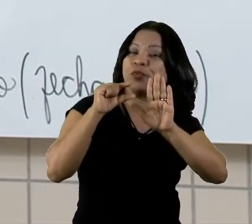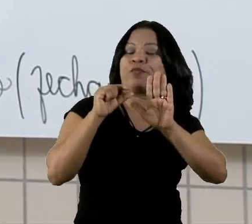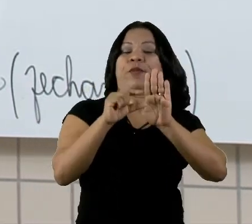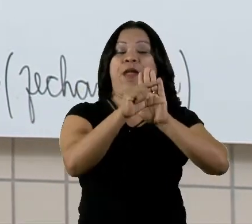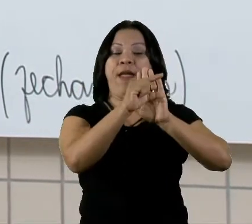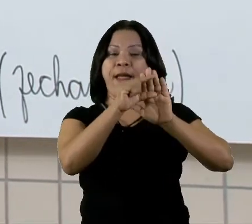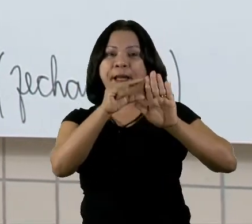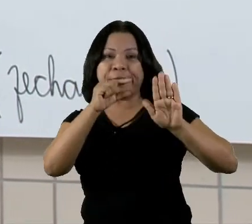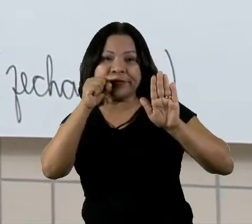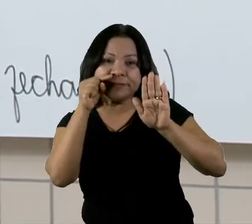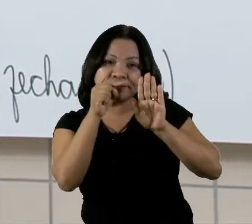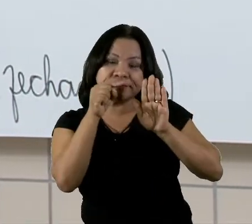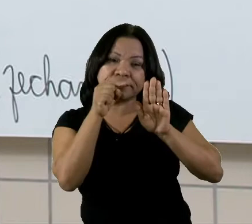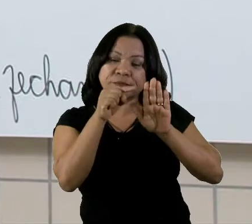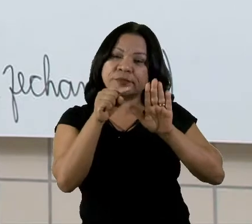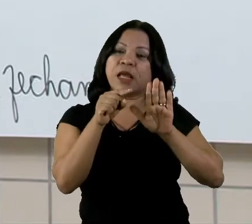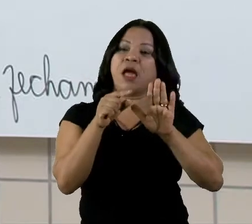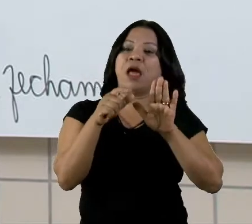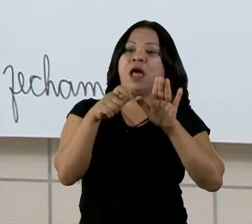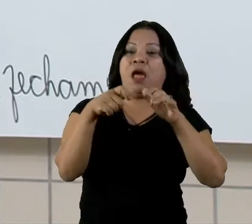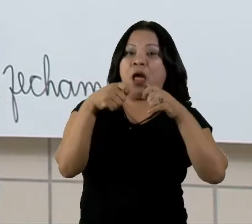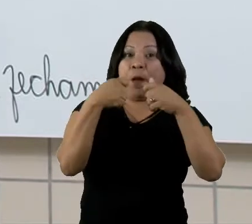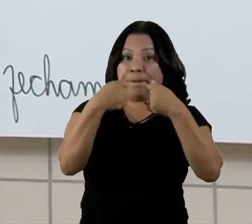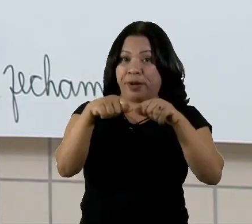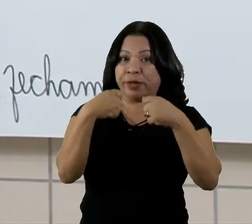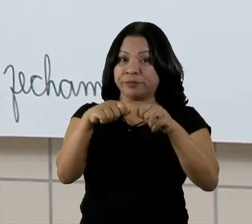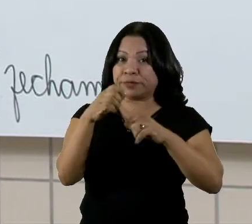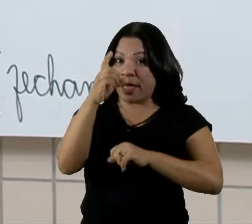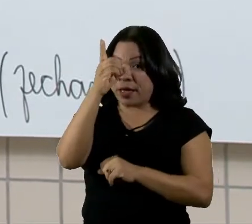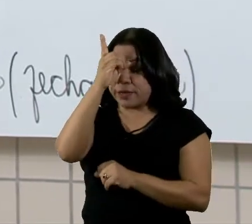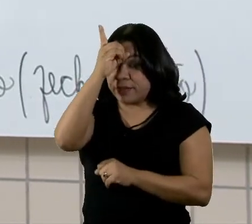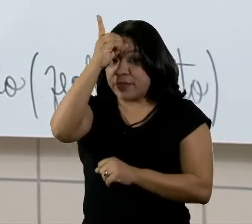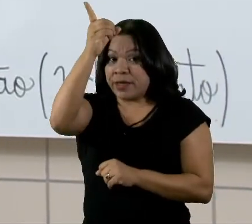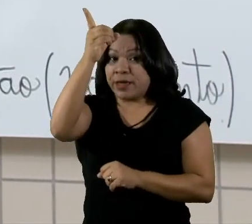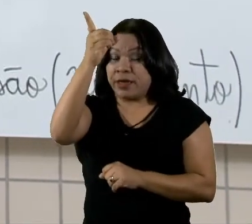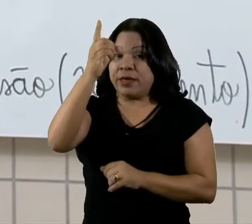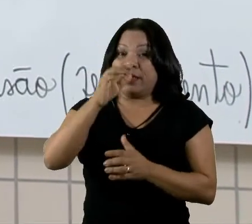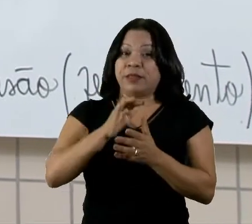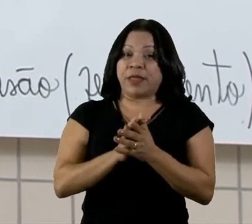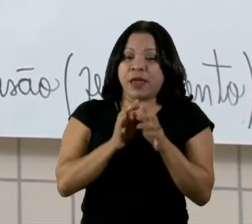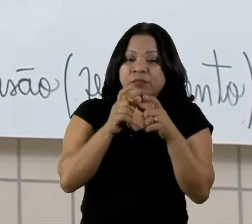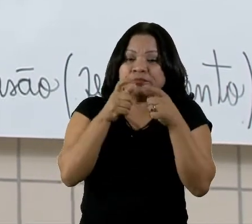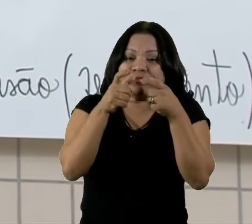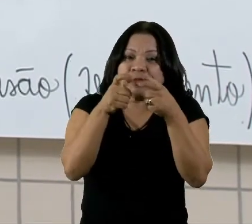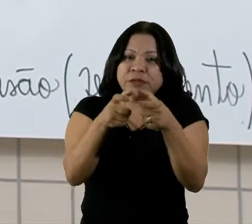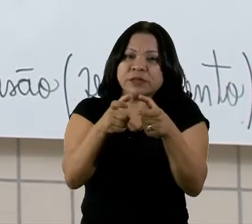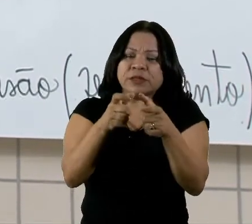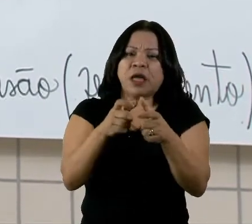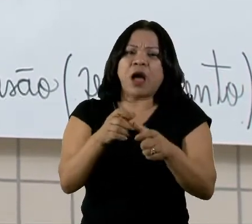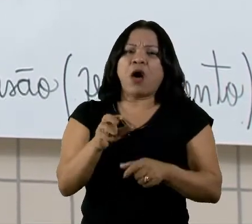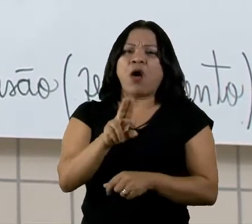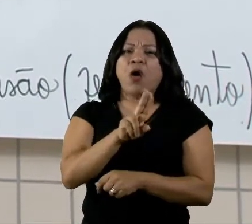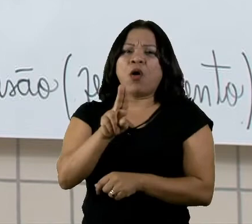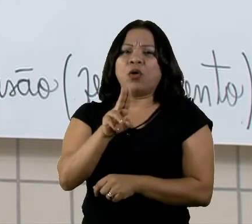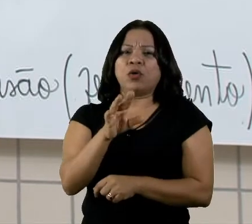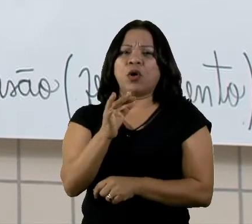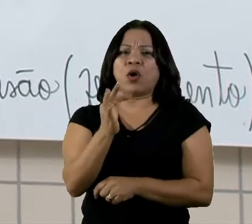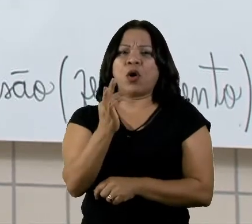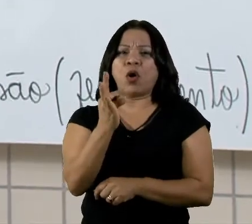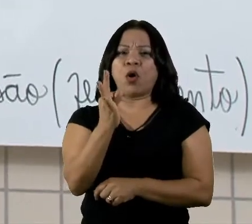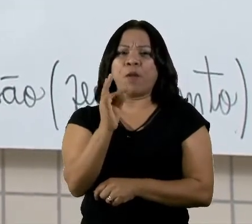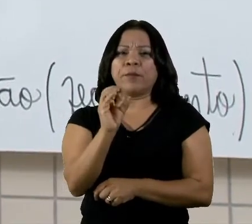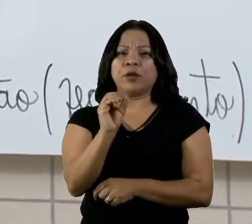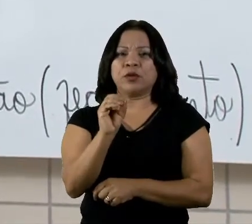parágrafo ele deve apresentar uma ideia central que nós chamamos de tópico frasal. Essa ideia central ela vai